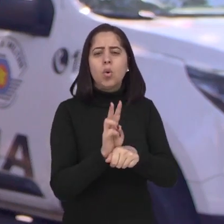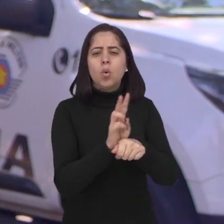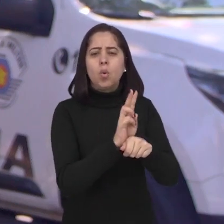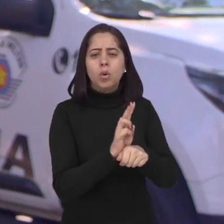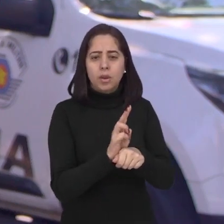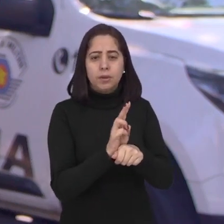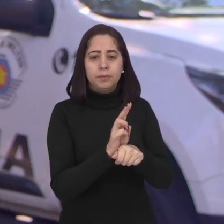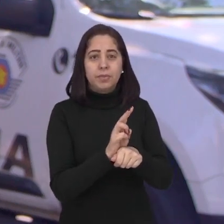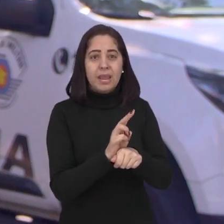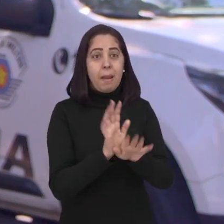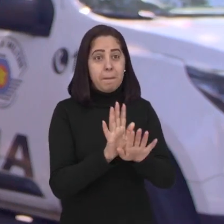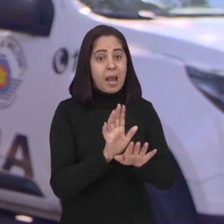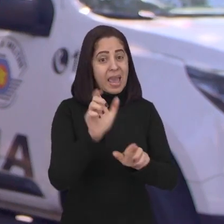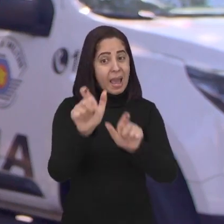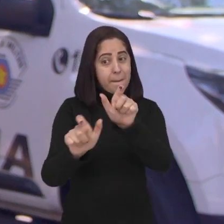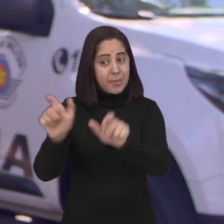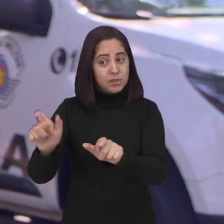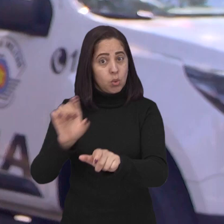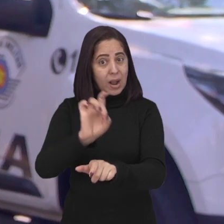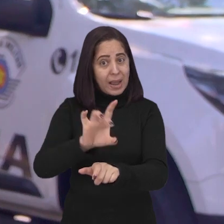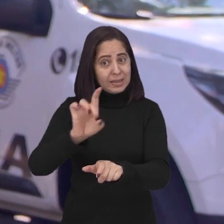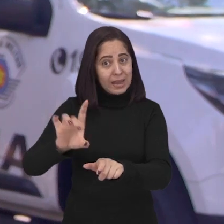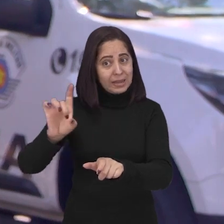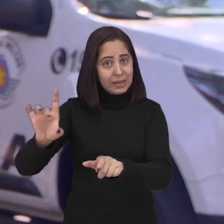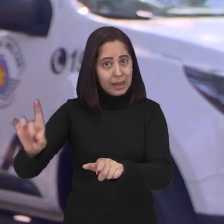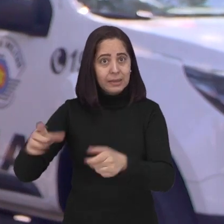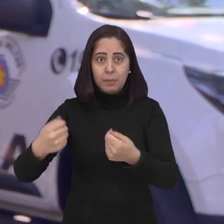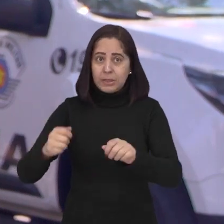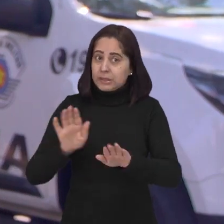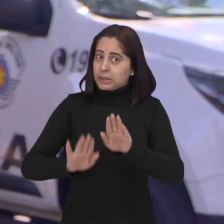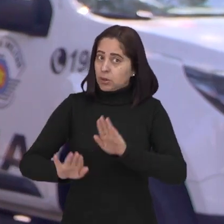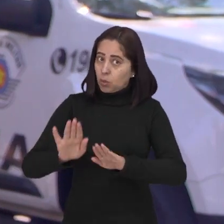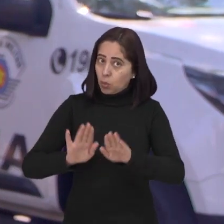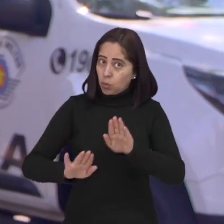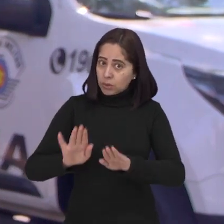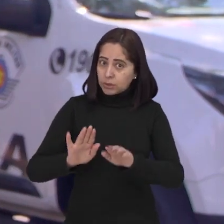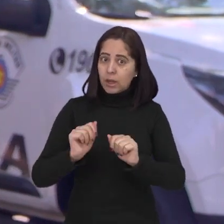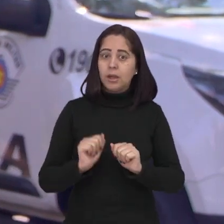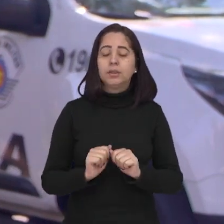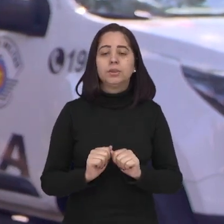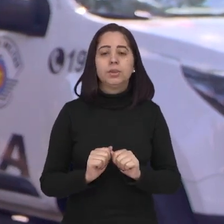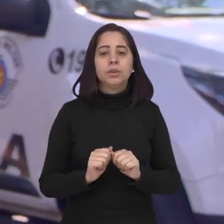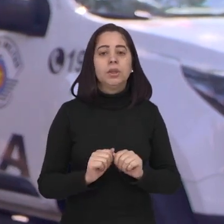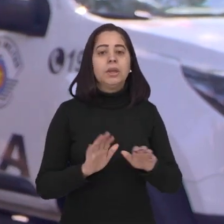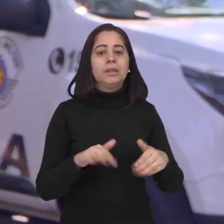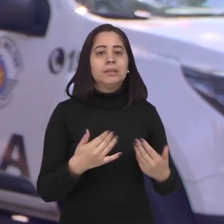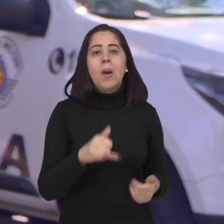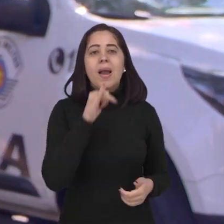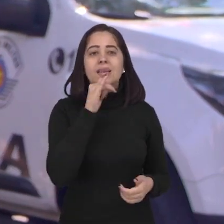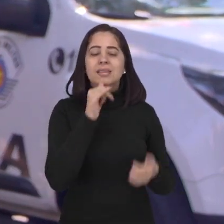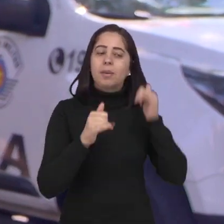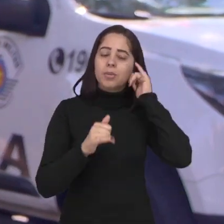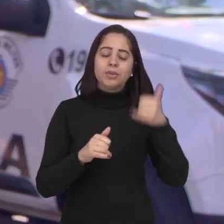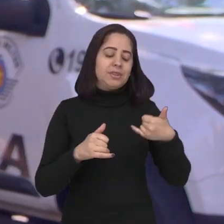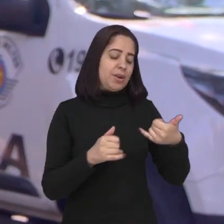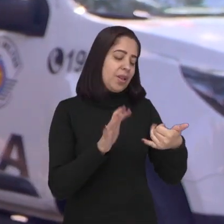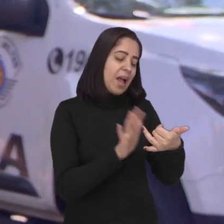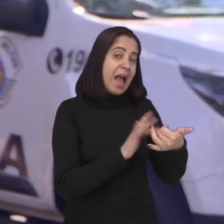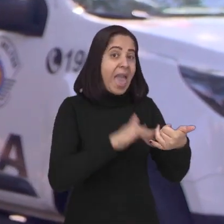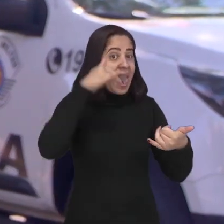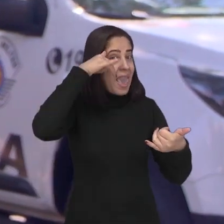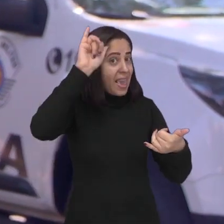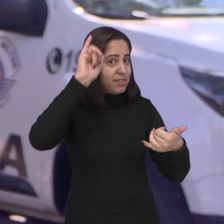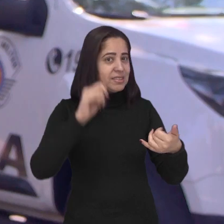aqueles cuidados que cada pessoa toma para evitar que o delito aconteça. Então os cuidados na hora de manusear o